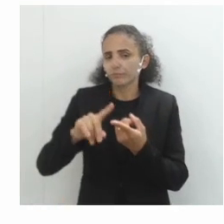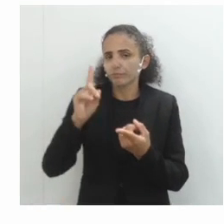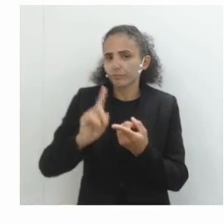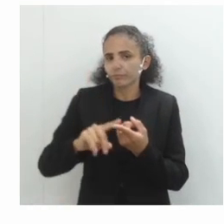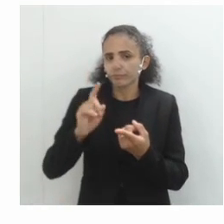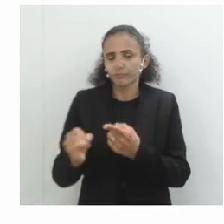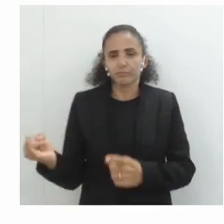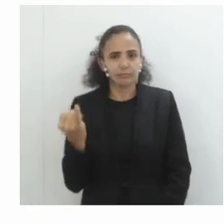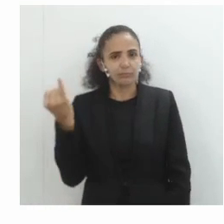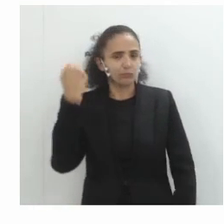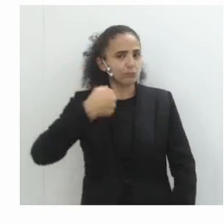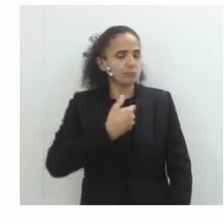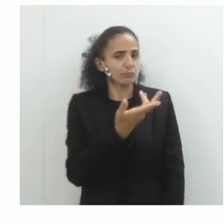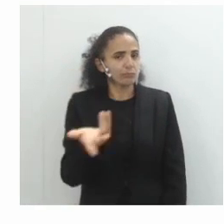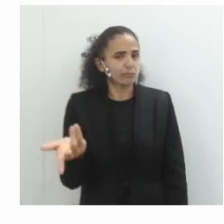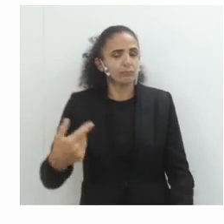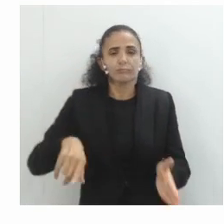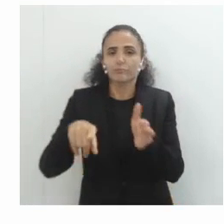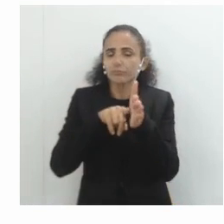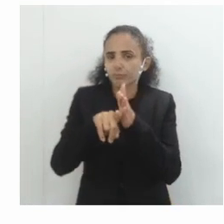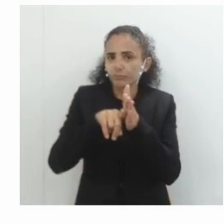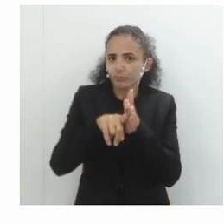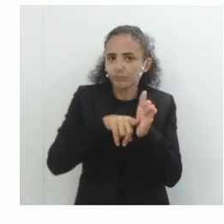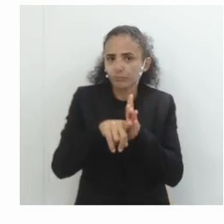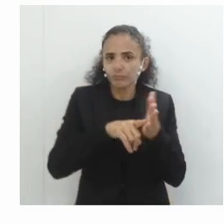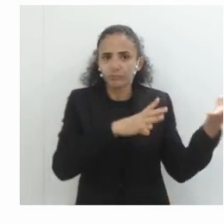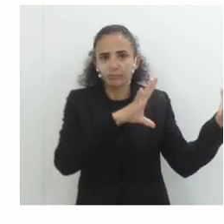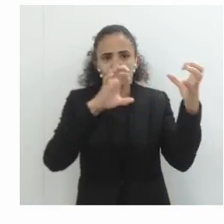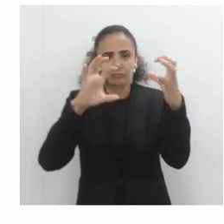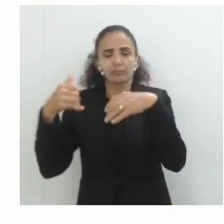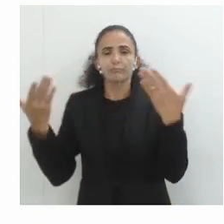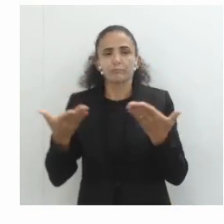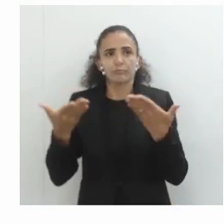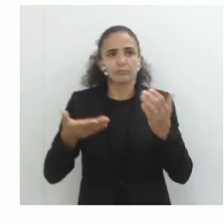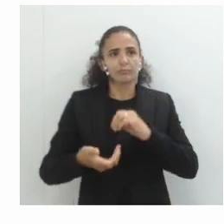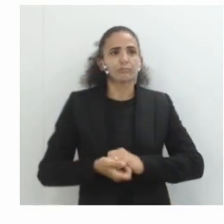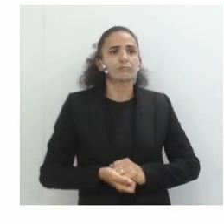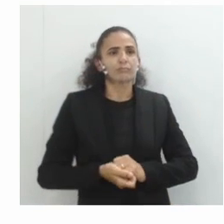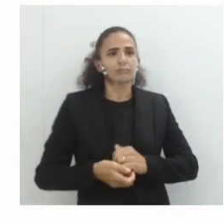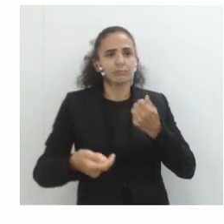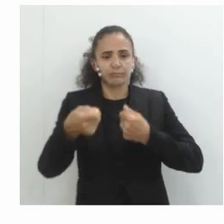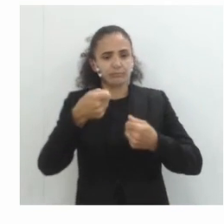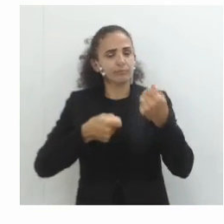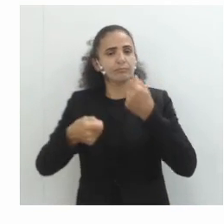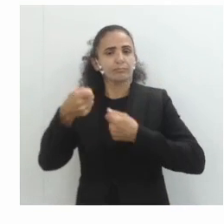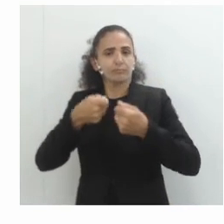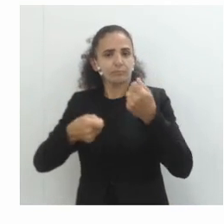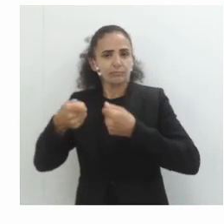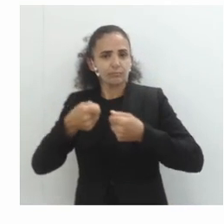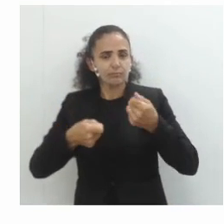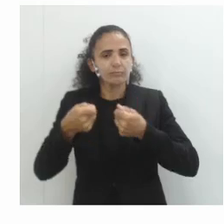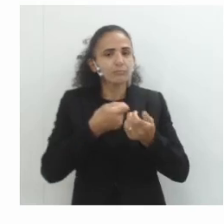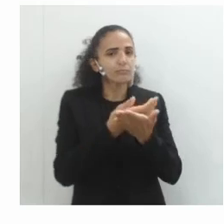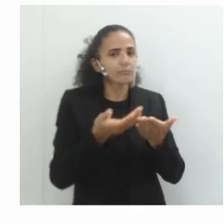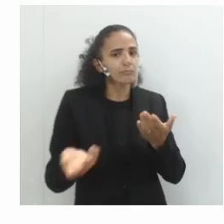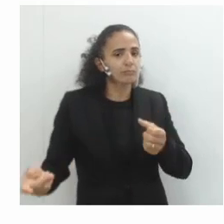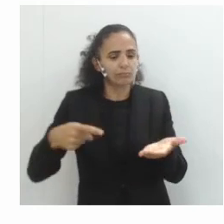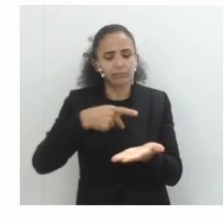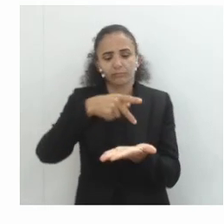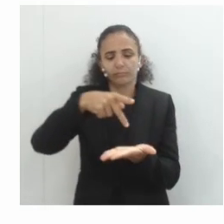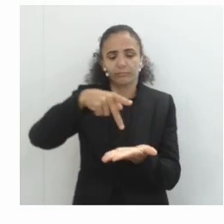importante para a gente analisar os conflitos atualmente. Os controles dos recursos naturais, controlar, por exemplo,